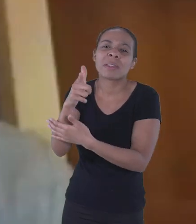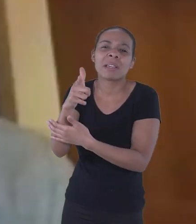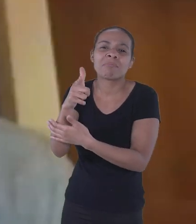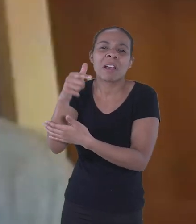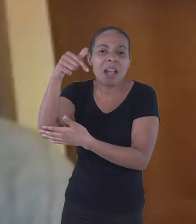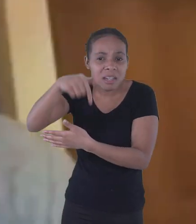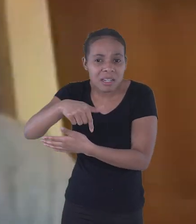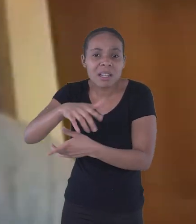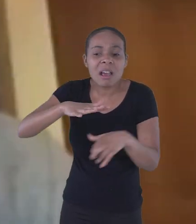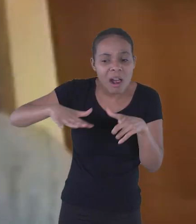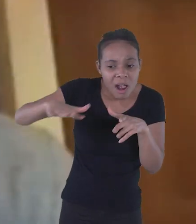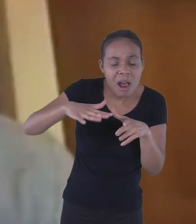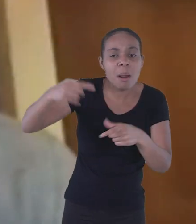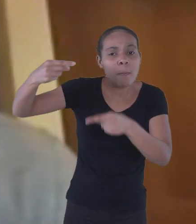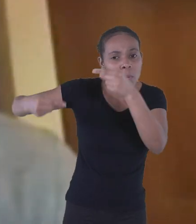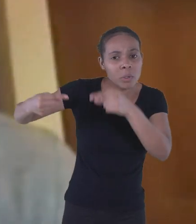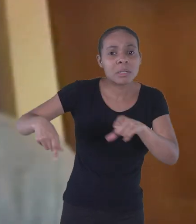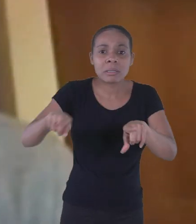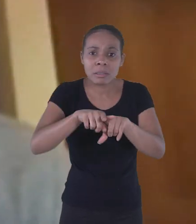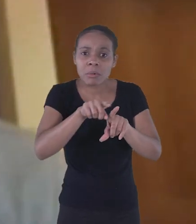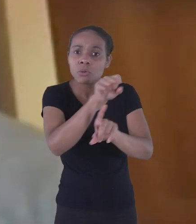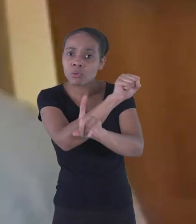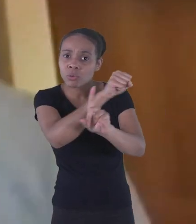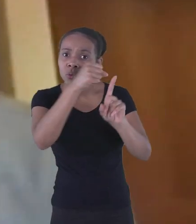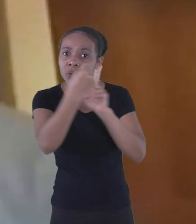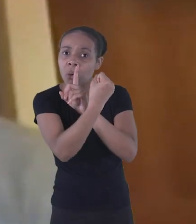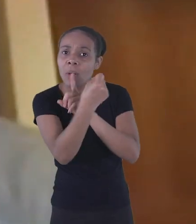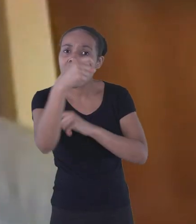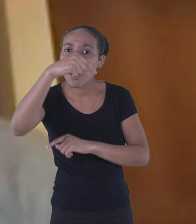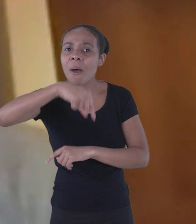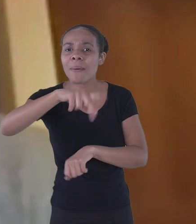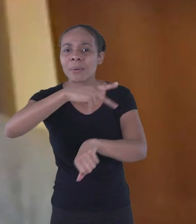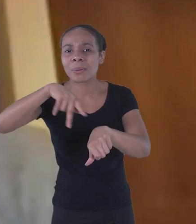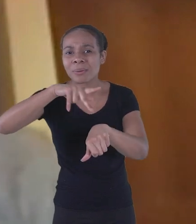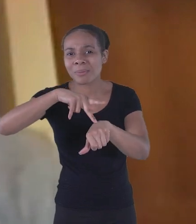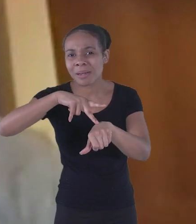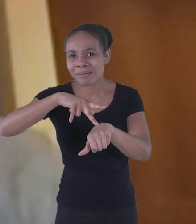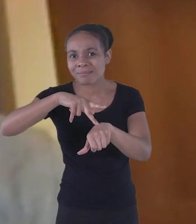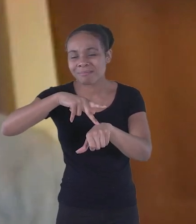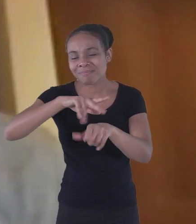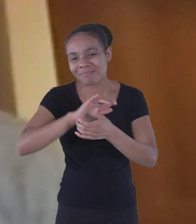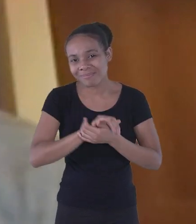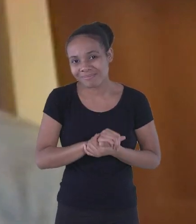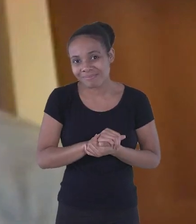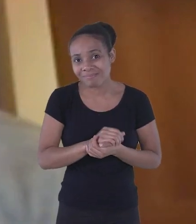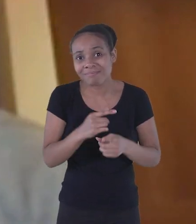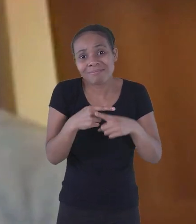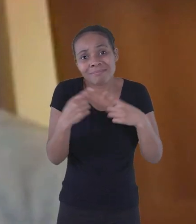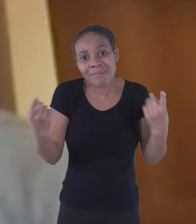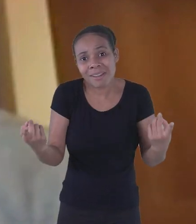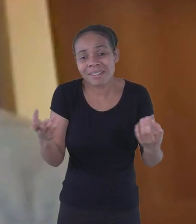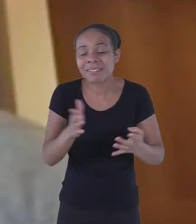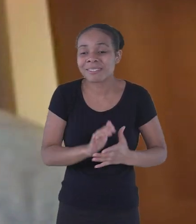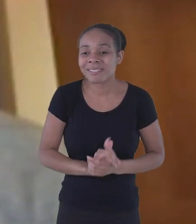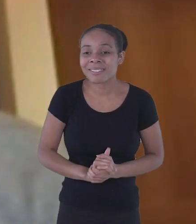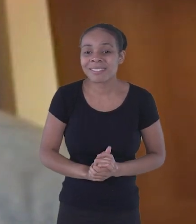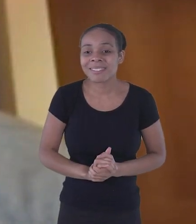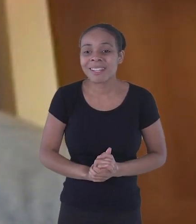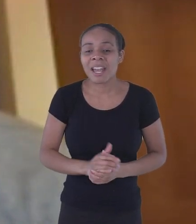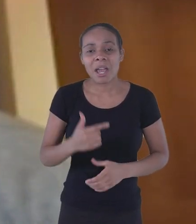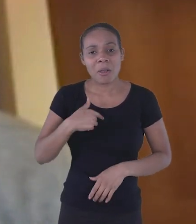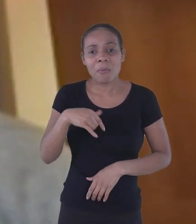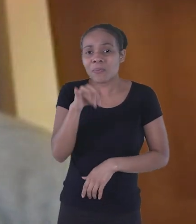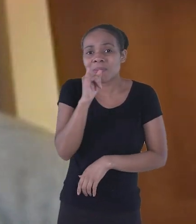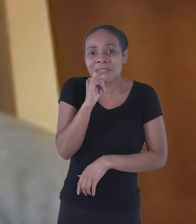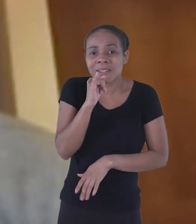país, mas que eu não esteja tratando desses temas, Um pequeno